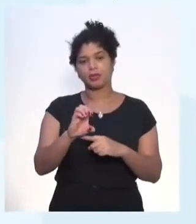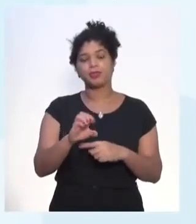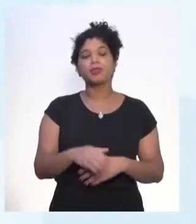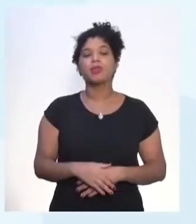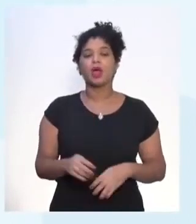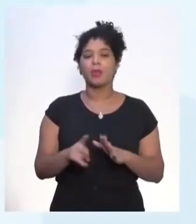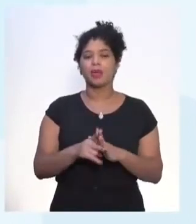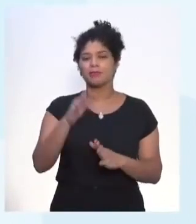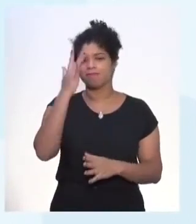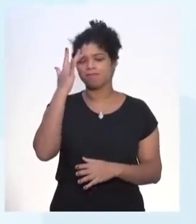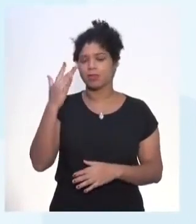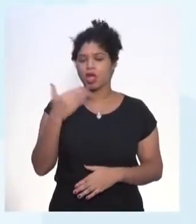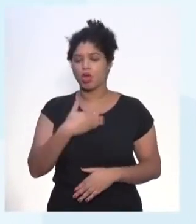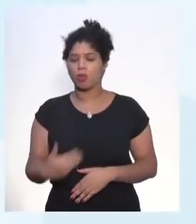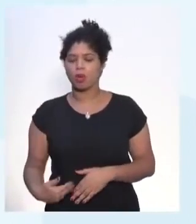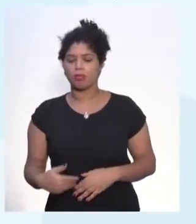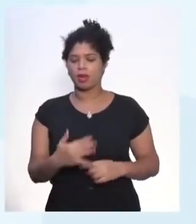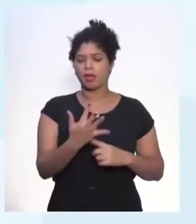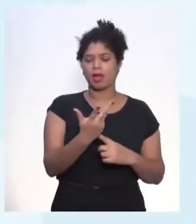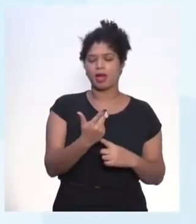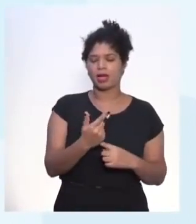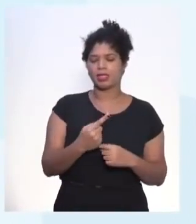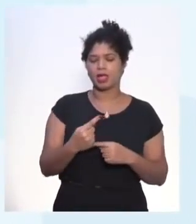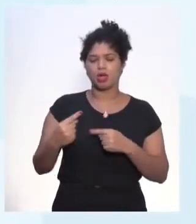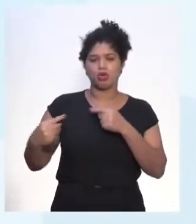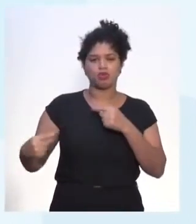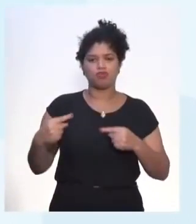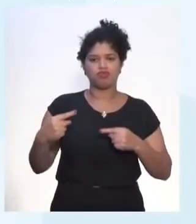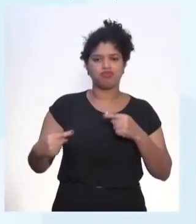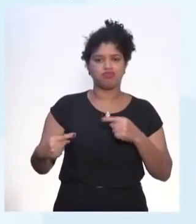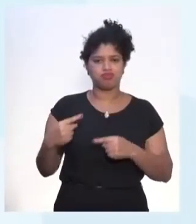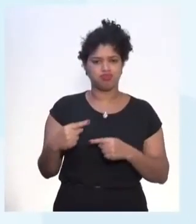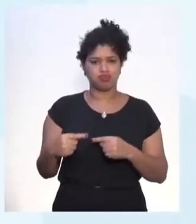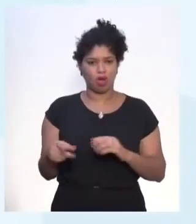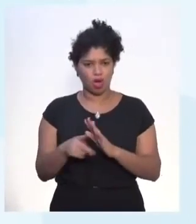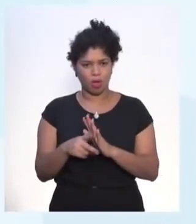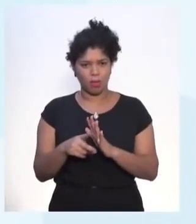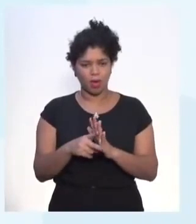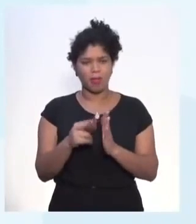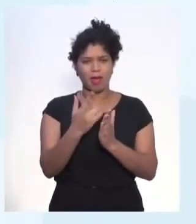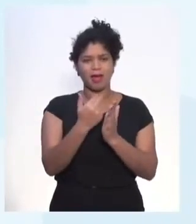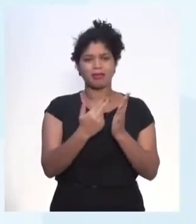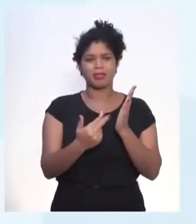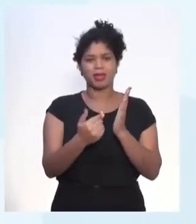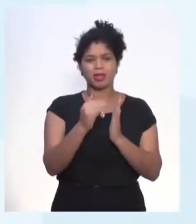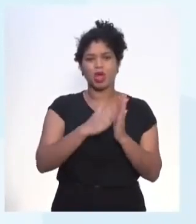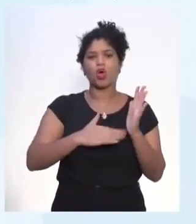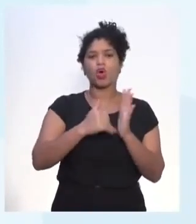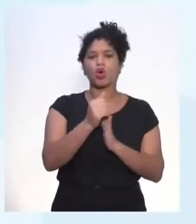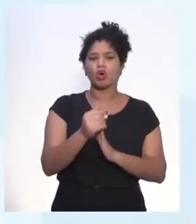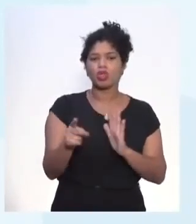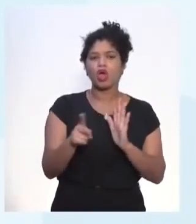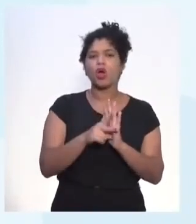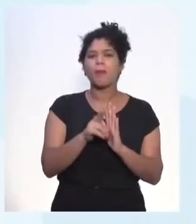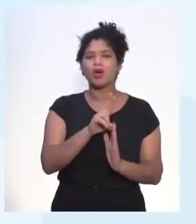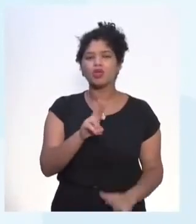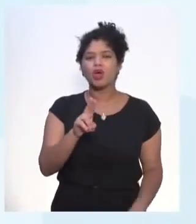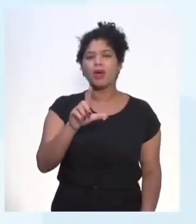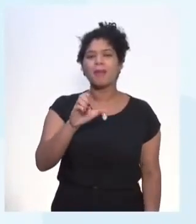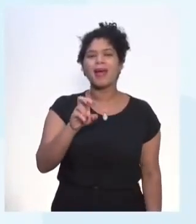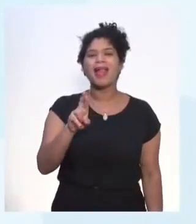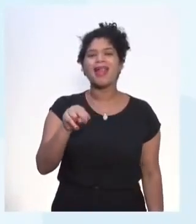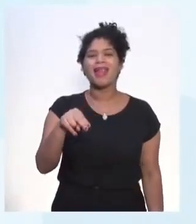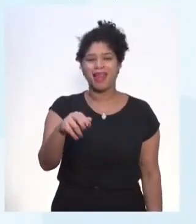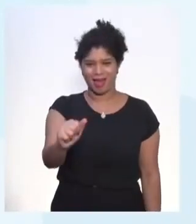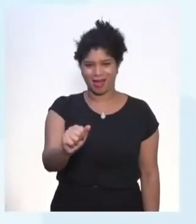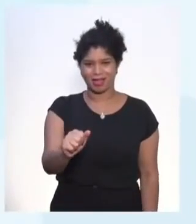especialmente no tocante ao bem-estar do público em relação às obras. Fato corroborado pelas discussões acerca do aqueduto de Lerna a